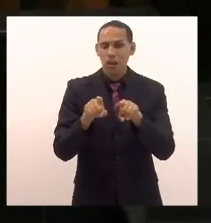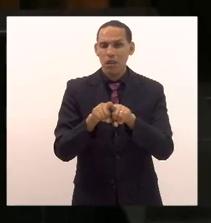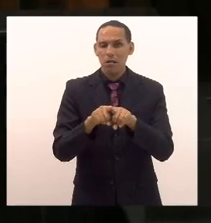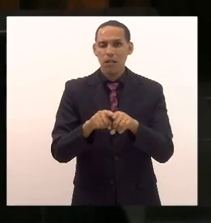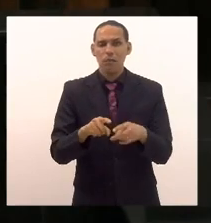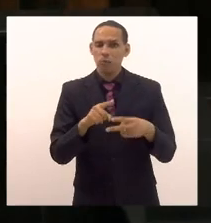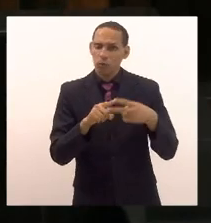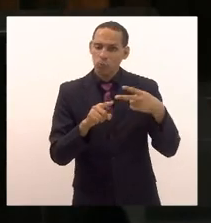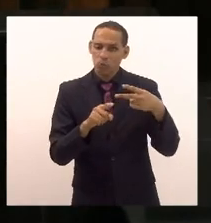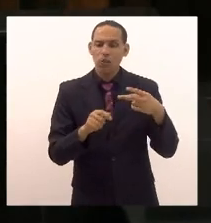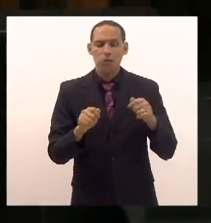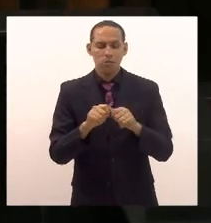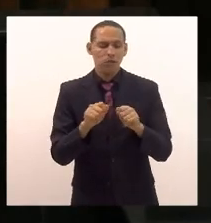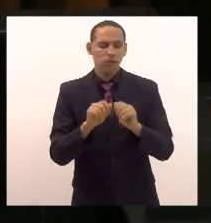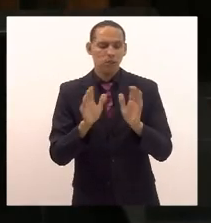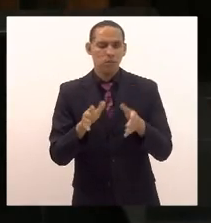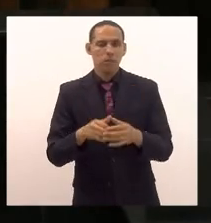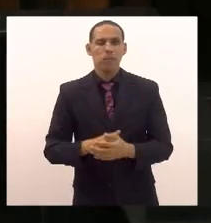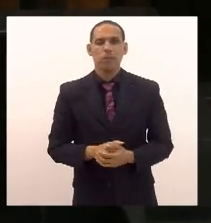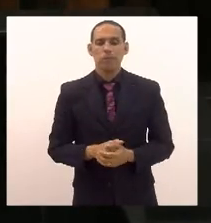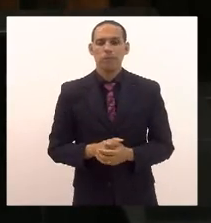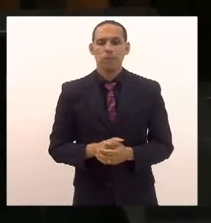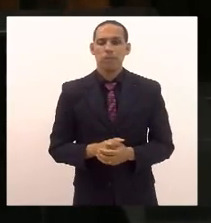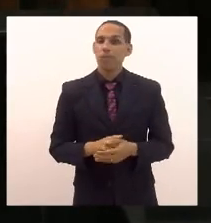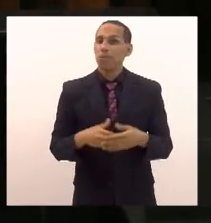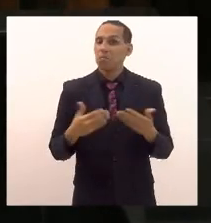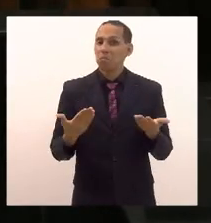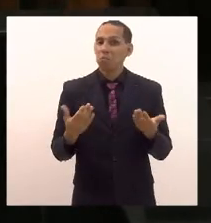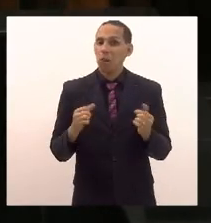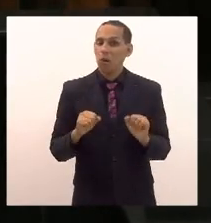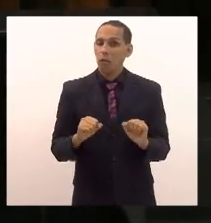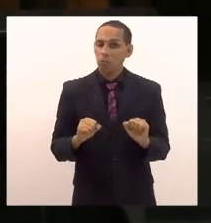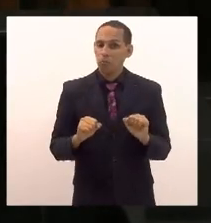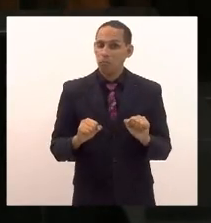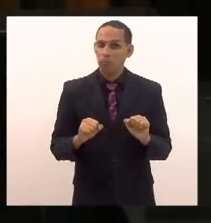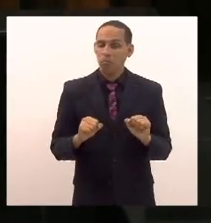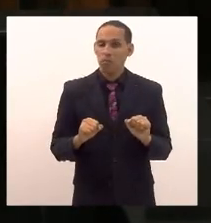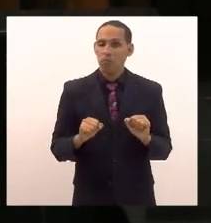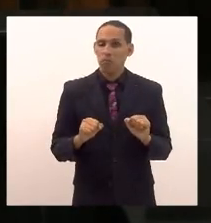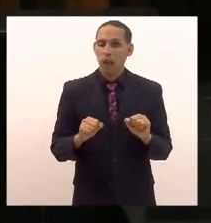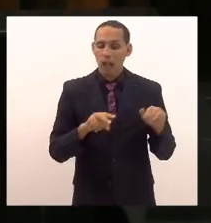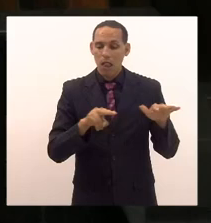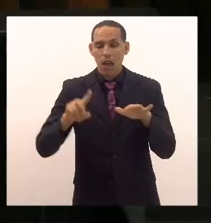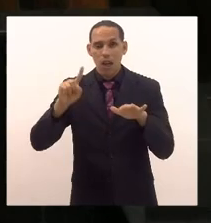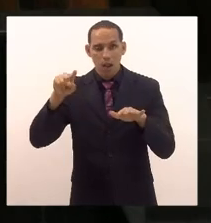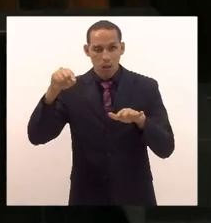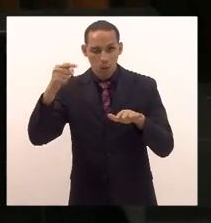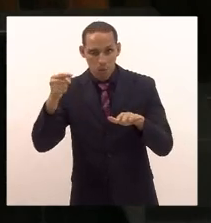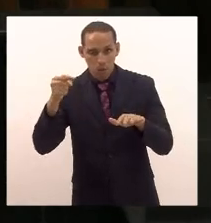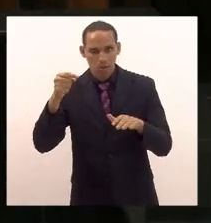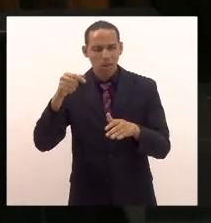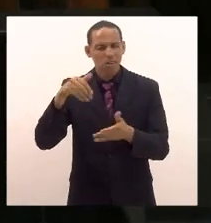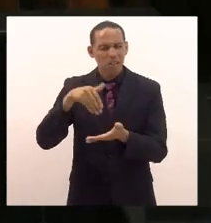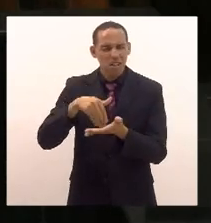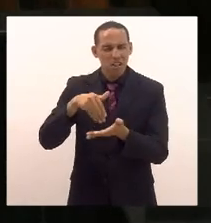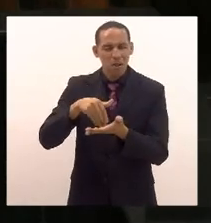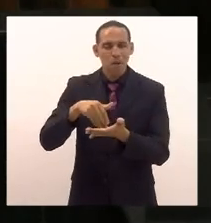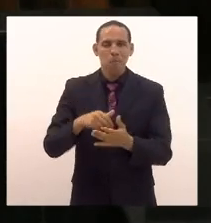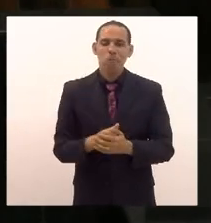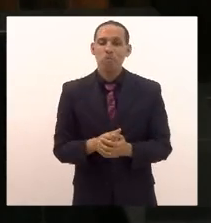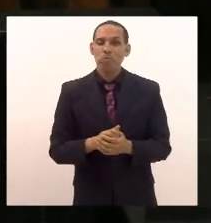número de duas tão Possivelmente no final da semana que vem já